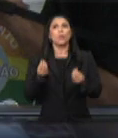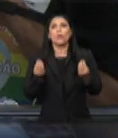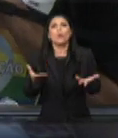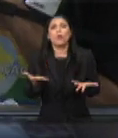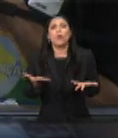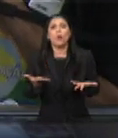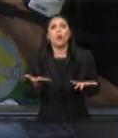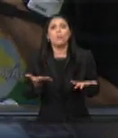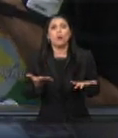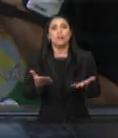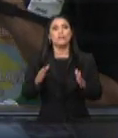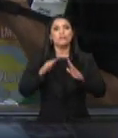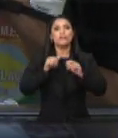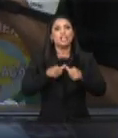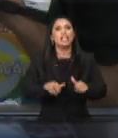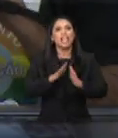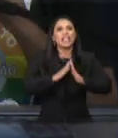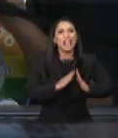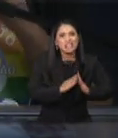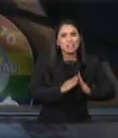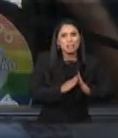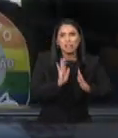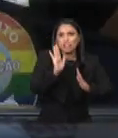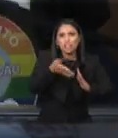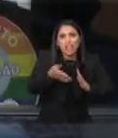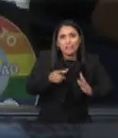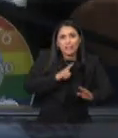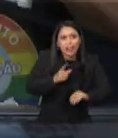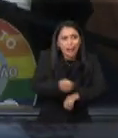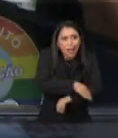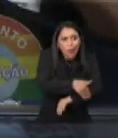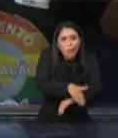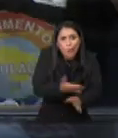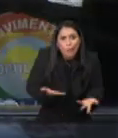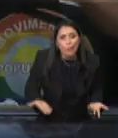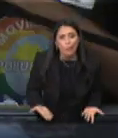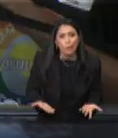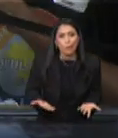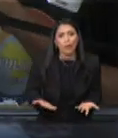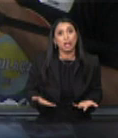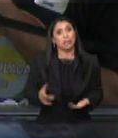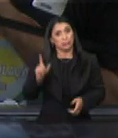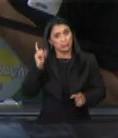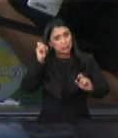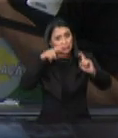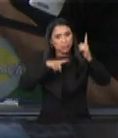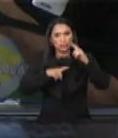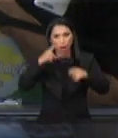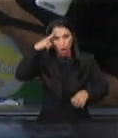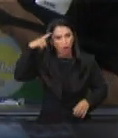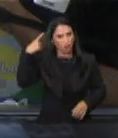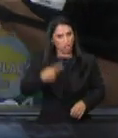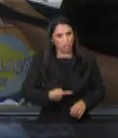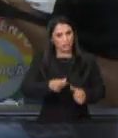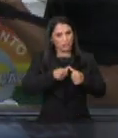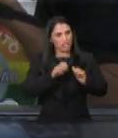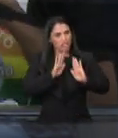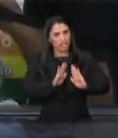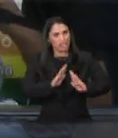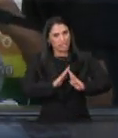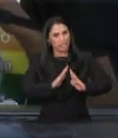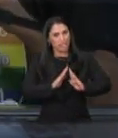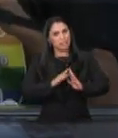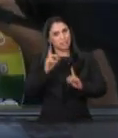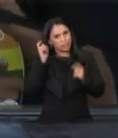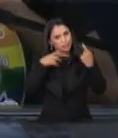ficar em casa nossa realidade é cruel para nós Essa ordem não adianta Só atrasa está